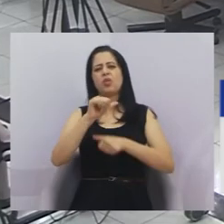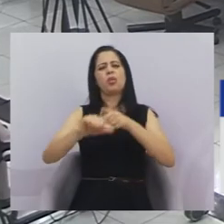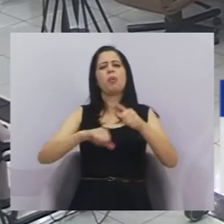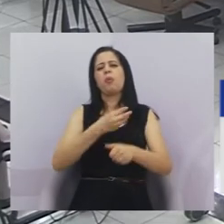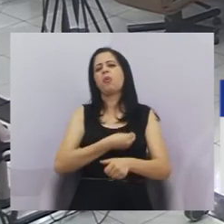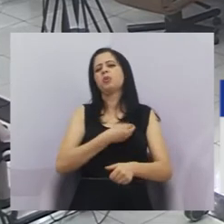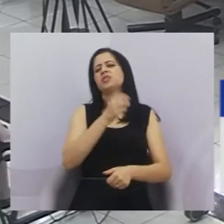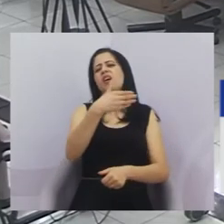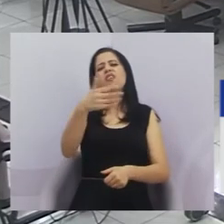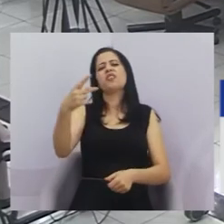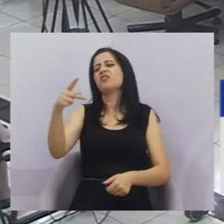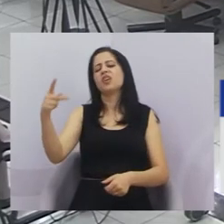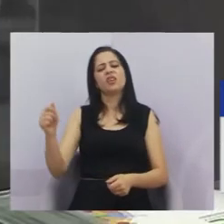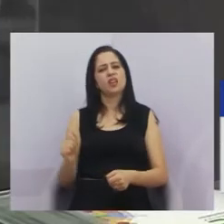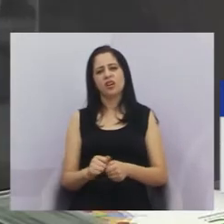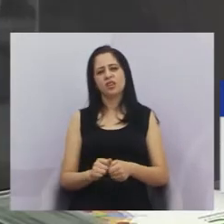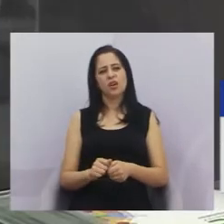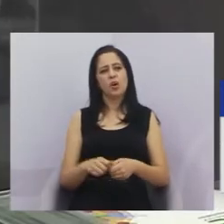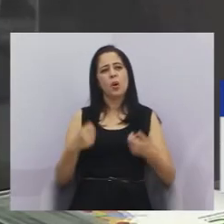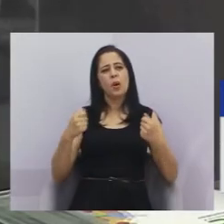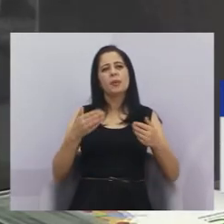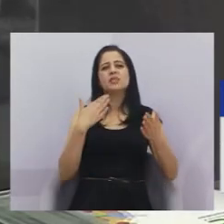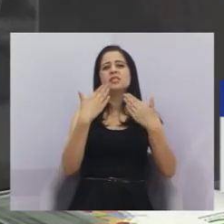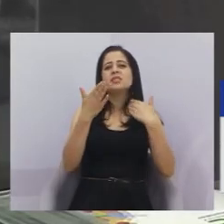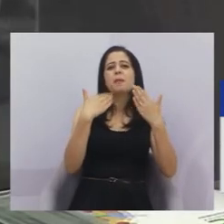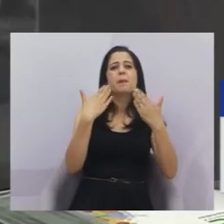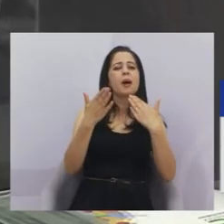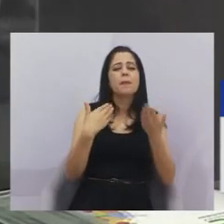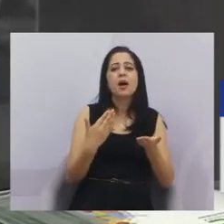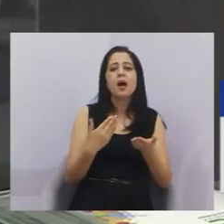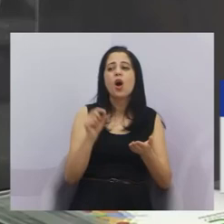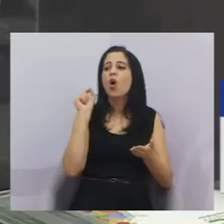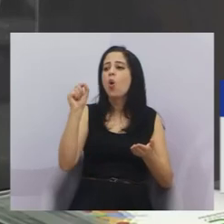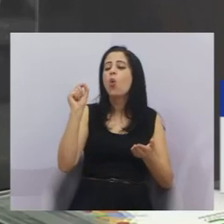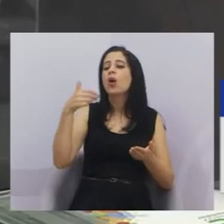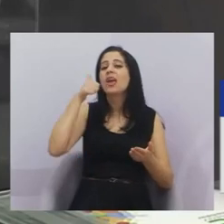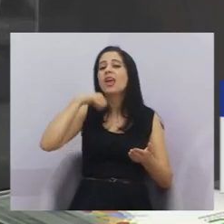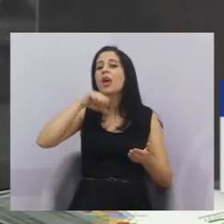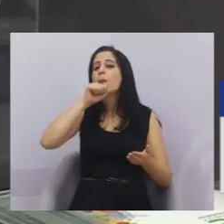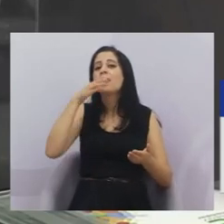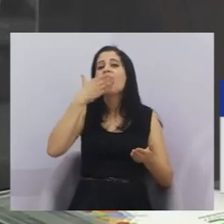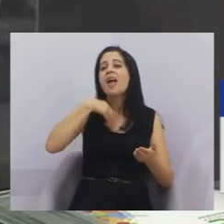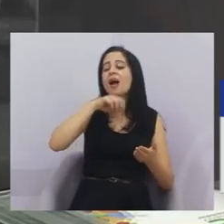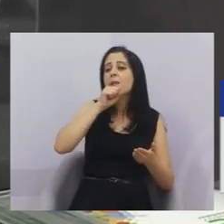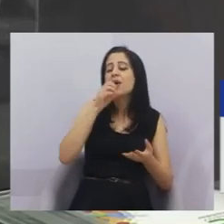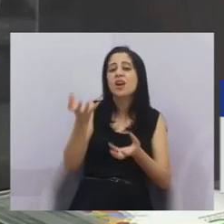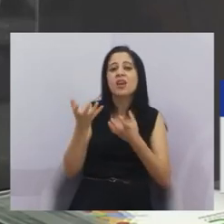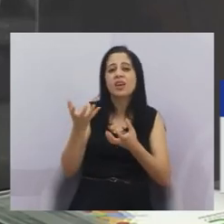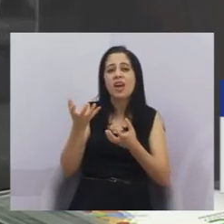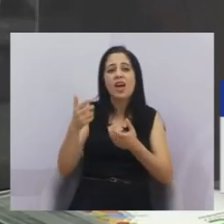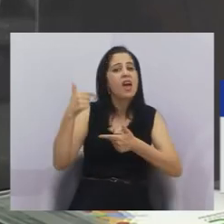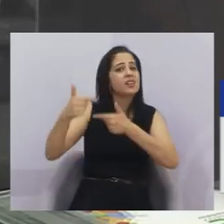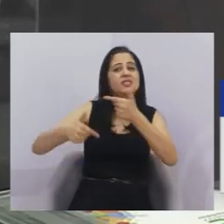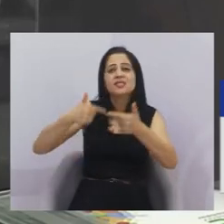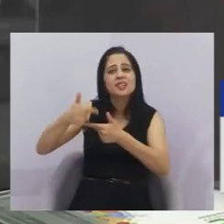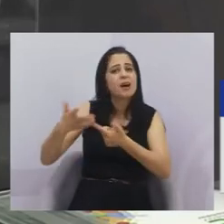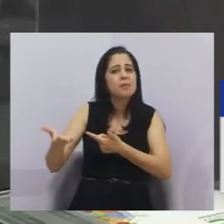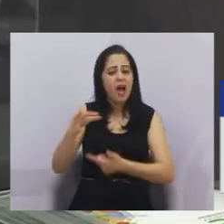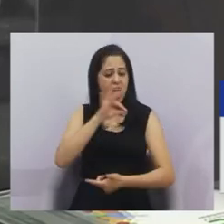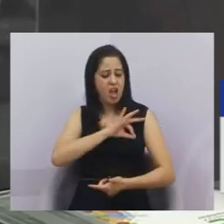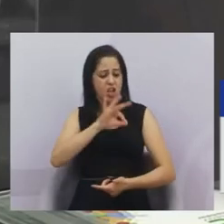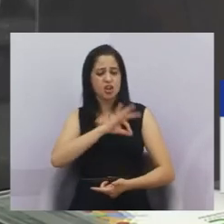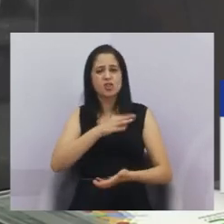pessoas. Converse com as pessoas. Se elas, o que o pai de família, a mãe de família quer é um emprego para levar